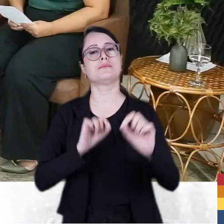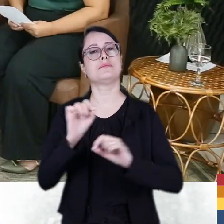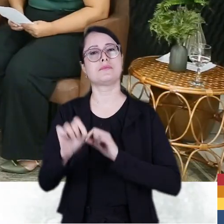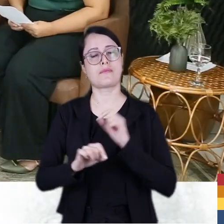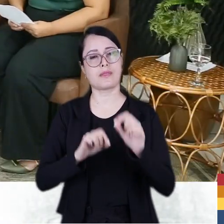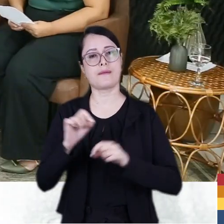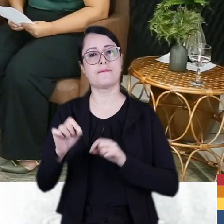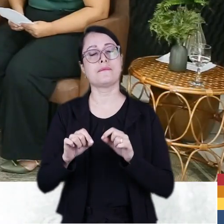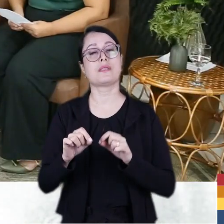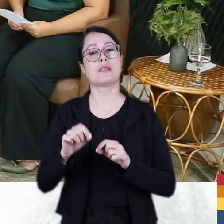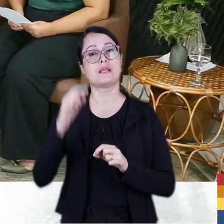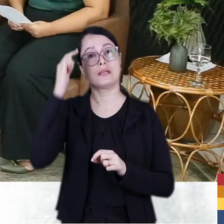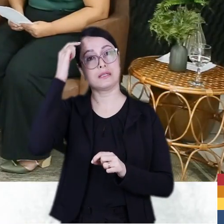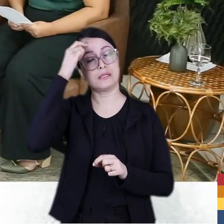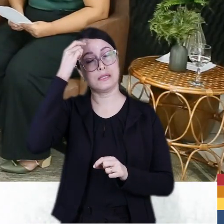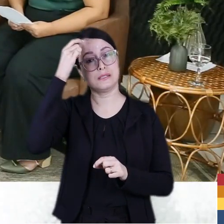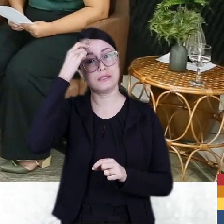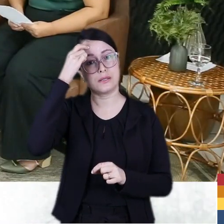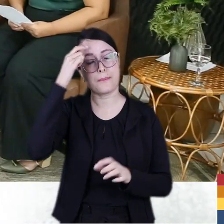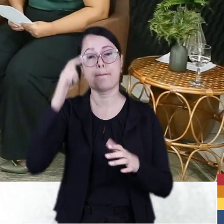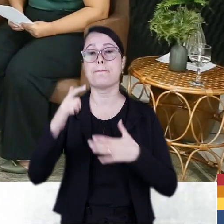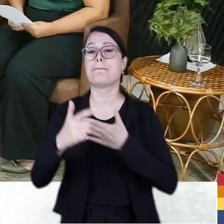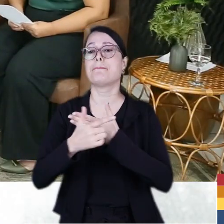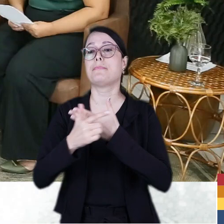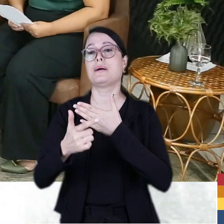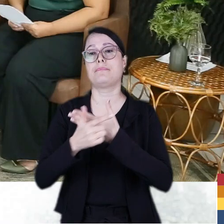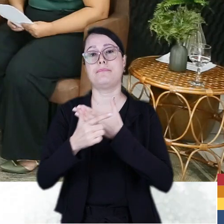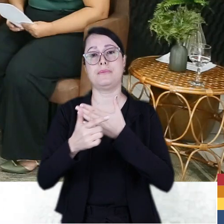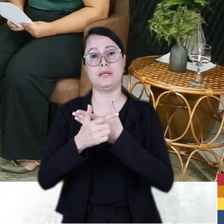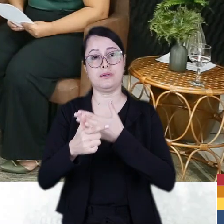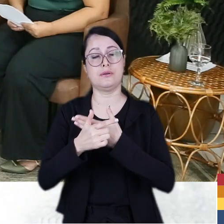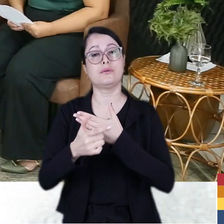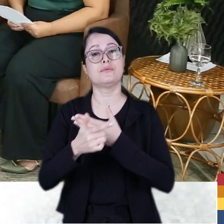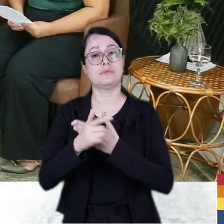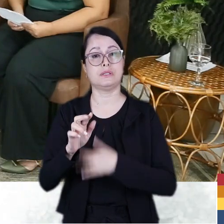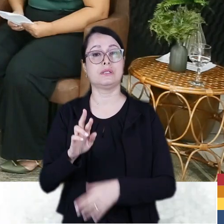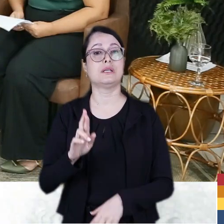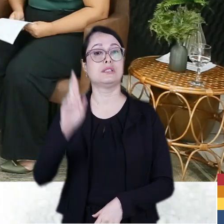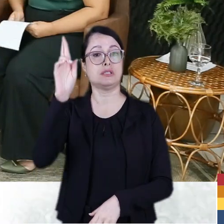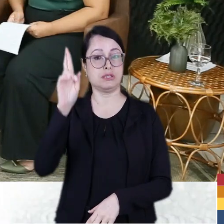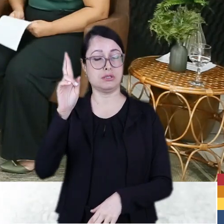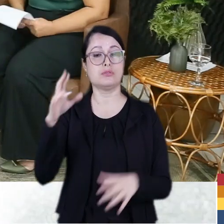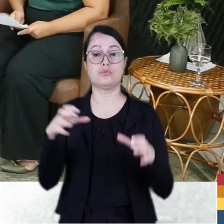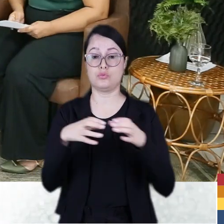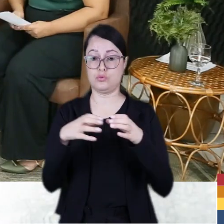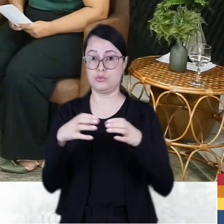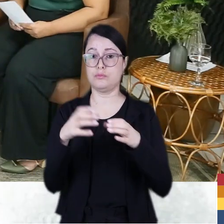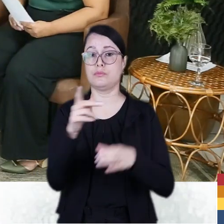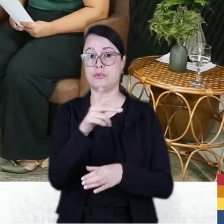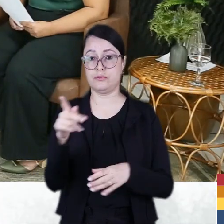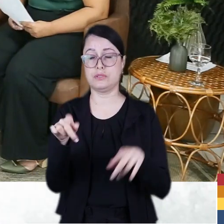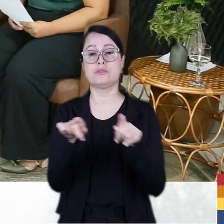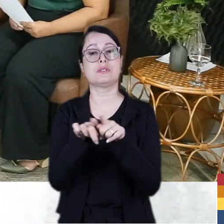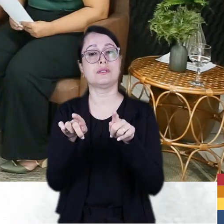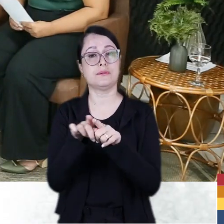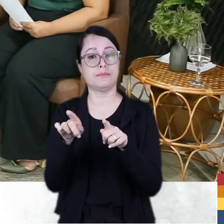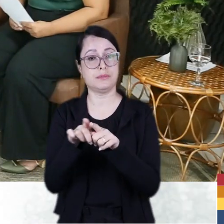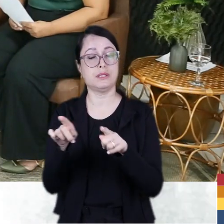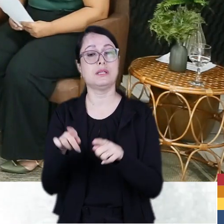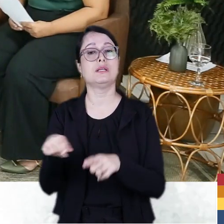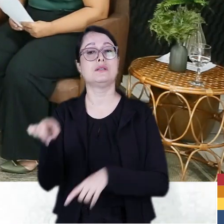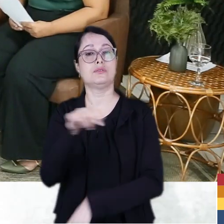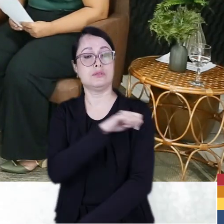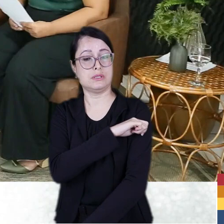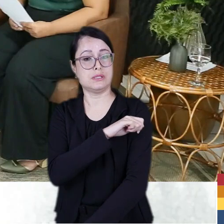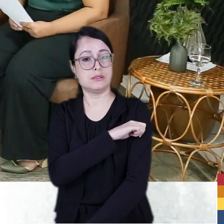conversa sobre como se dará esse processo de escolha dos itinerários formativos, né, a gente vai ter, sim,